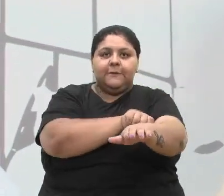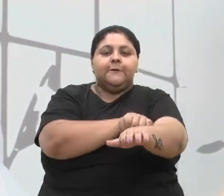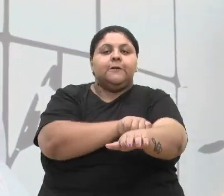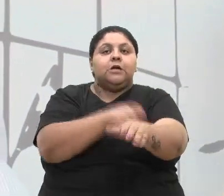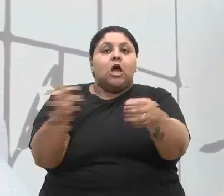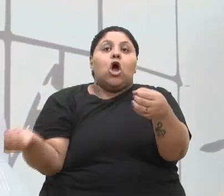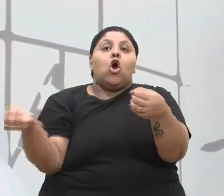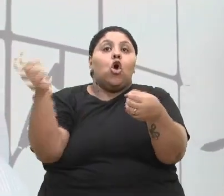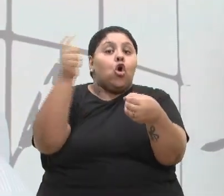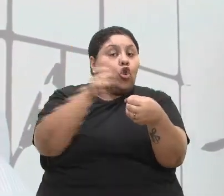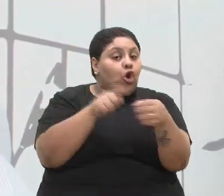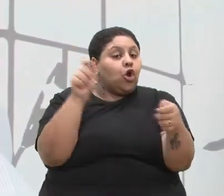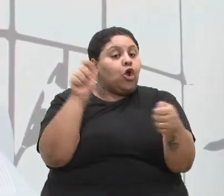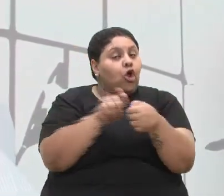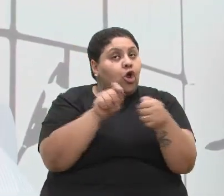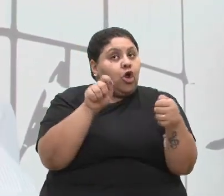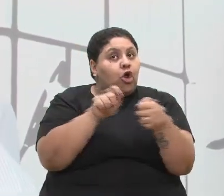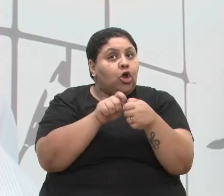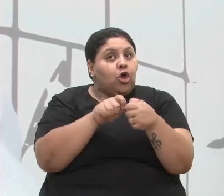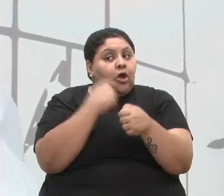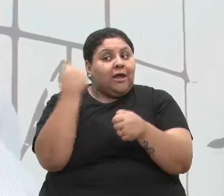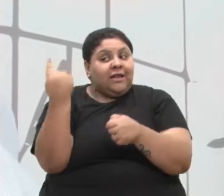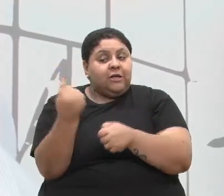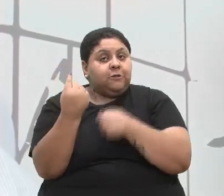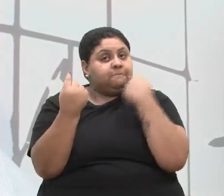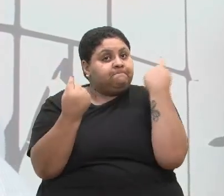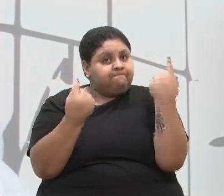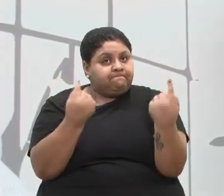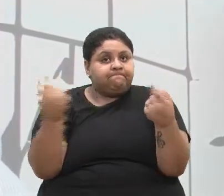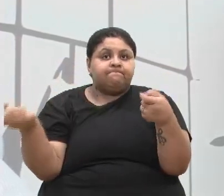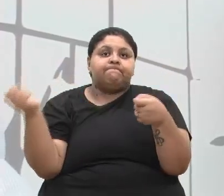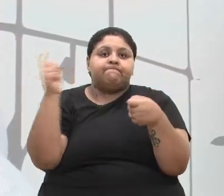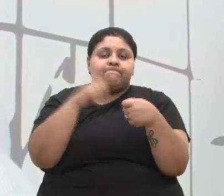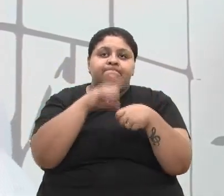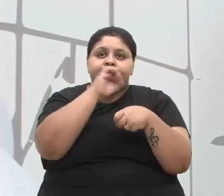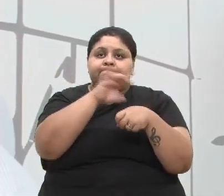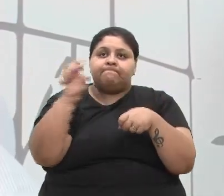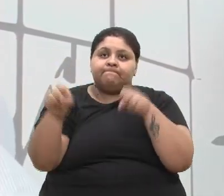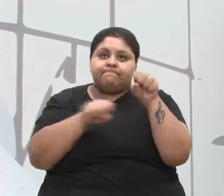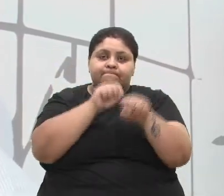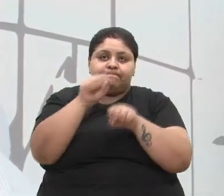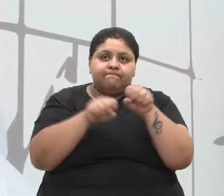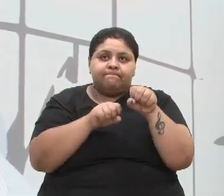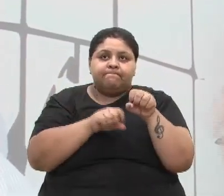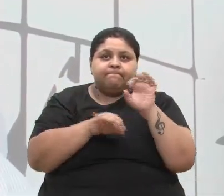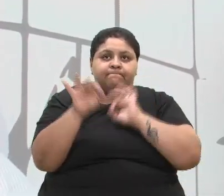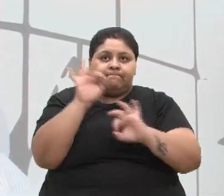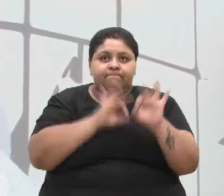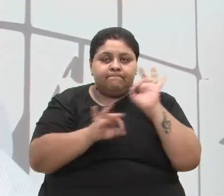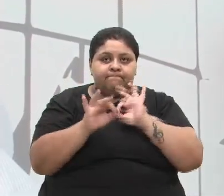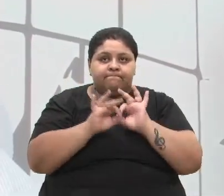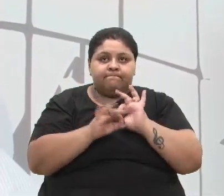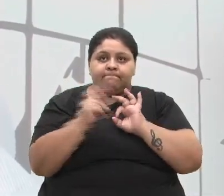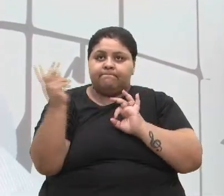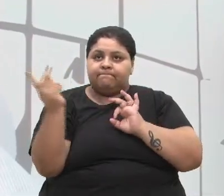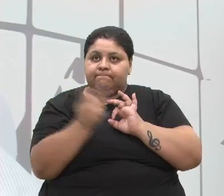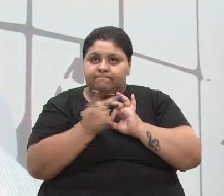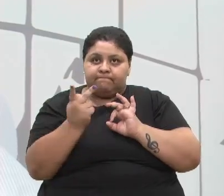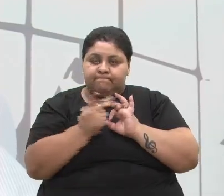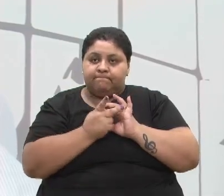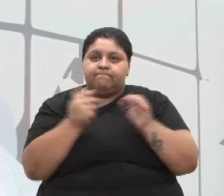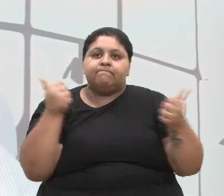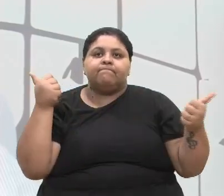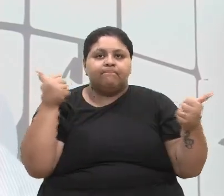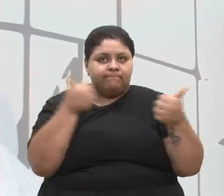ciclistas é feito de forma individual, né? Então, no retorno, cada ciclista tem que se organizar ali com as suas duplas, com as suas companhias,